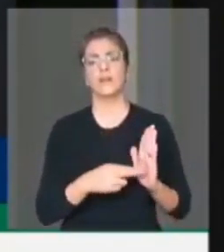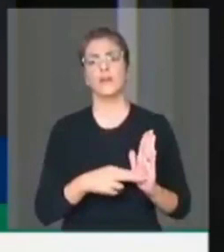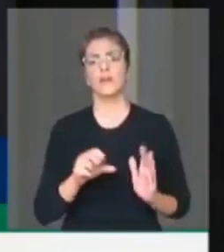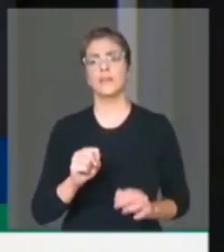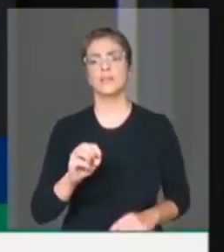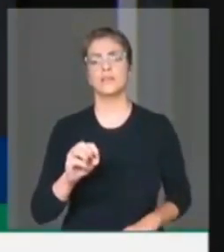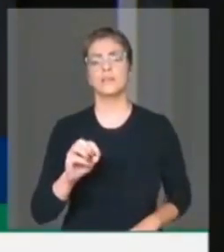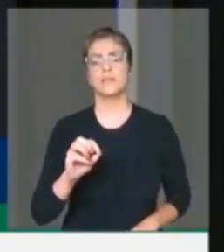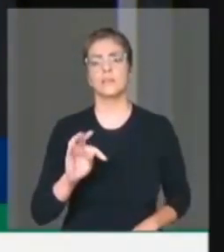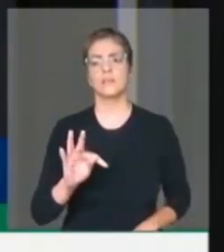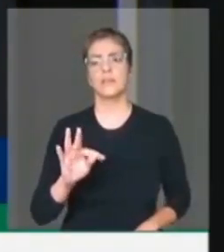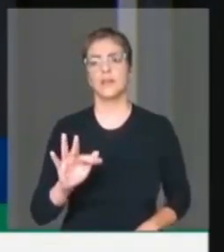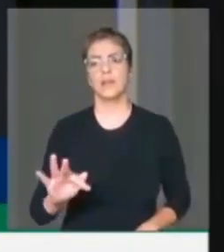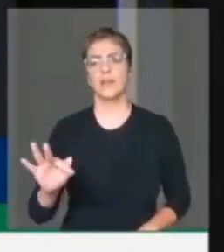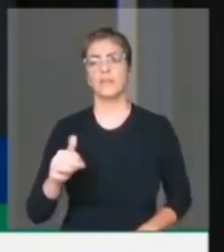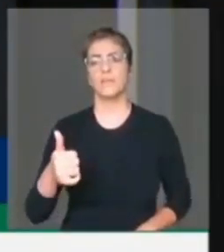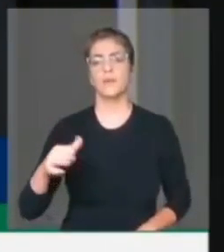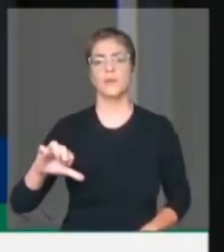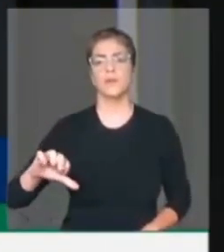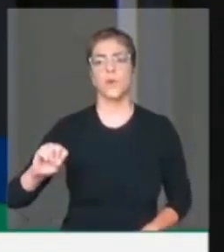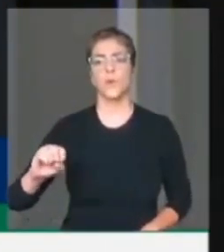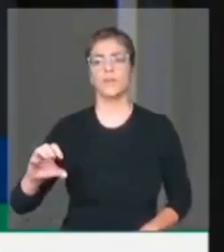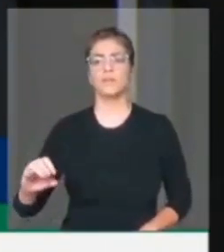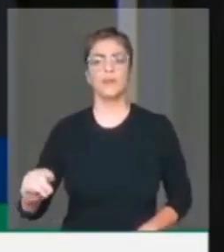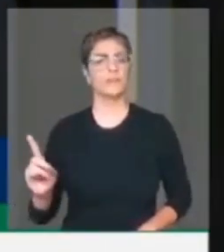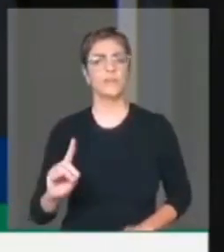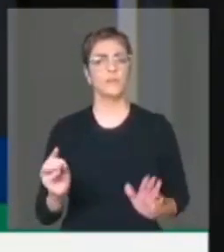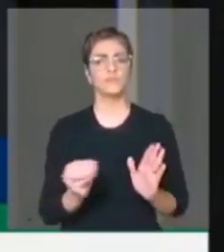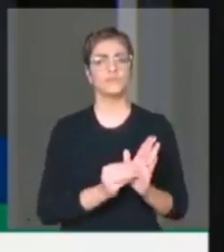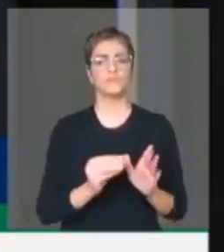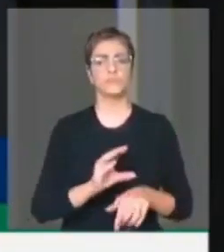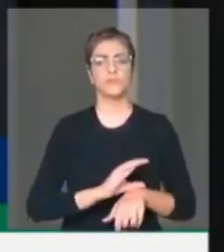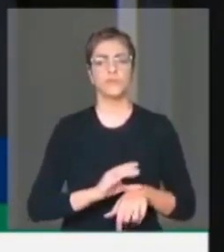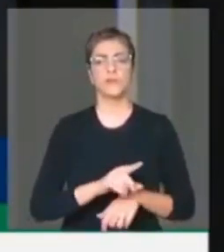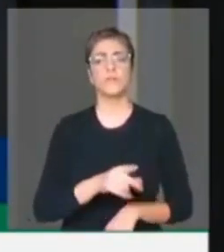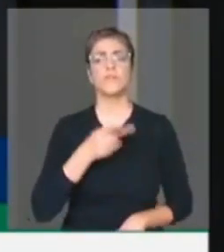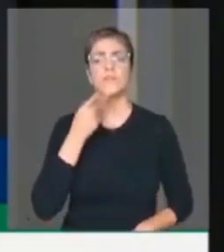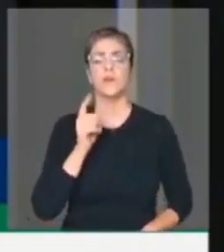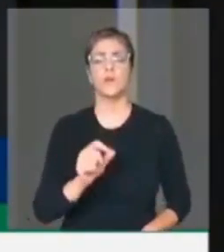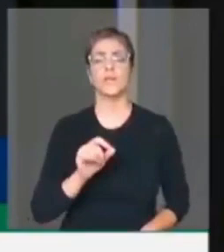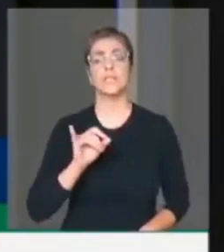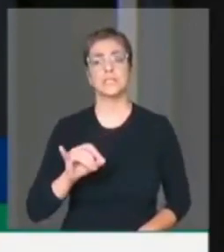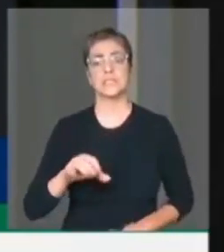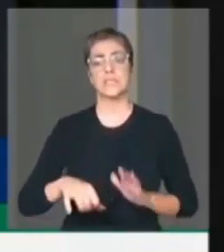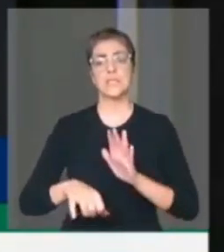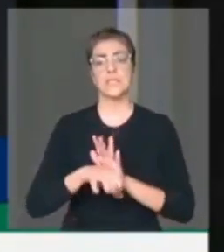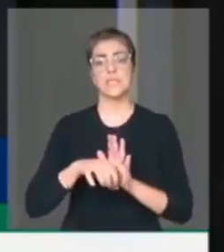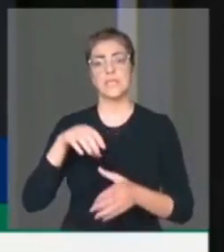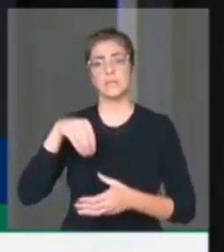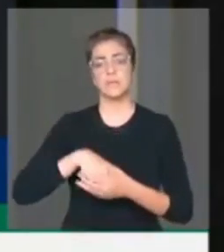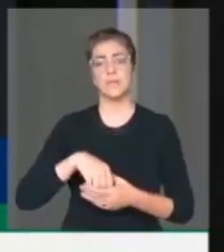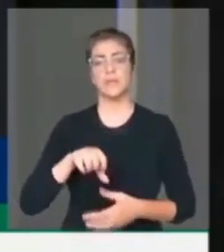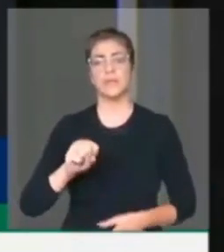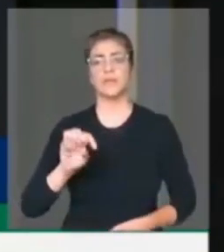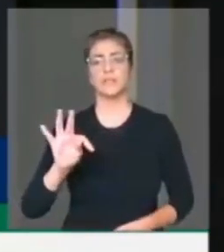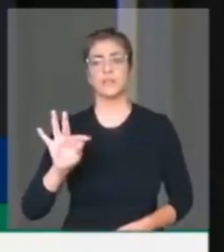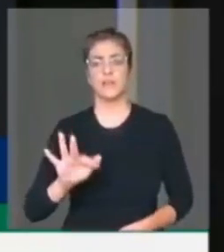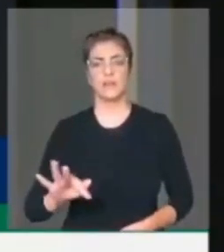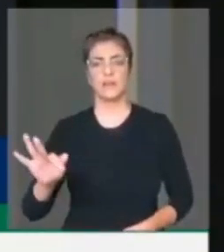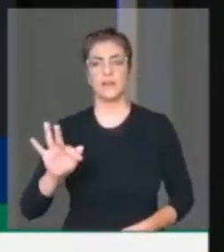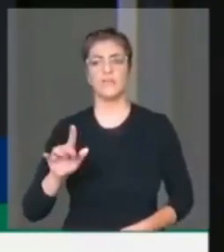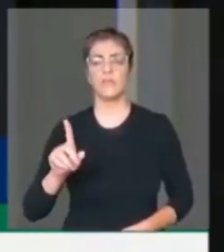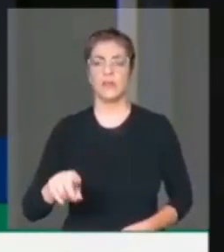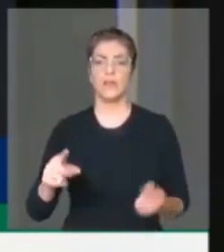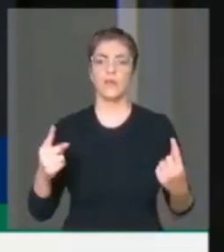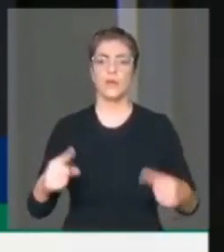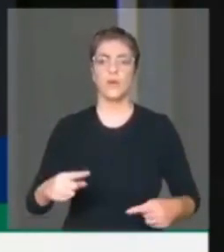que não foi recepcionado pela nossa Constituição, que diz que crimes que são cometidos na sede do STF, que atentem